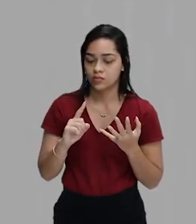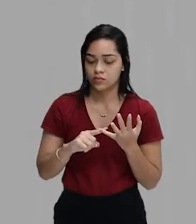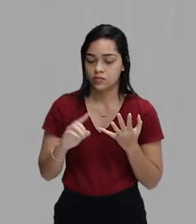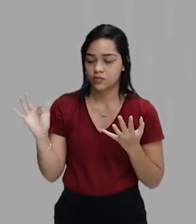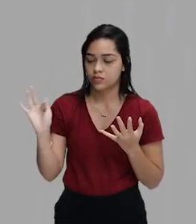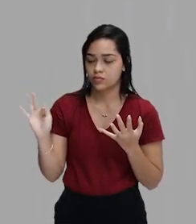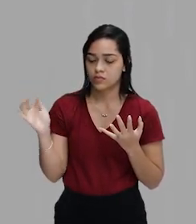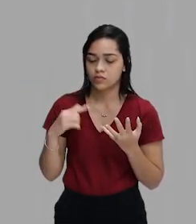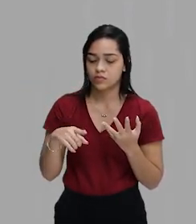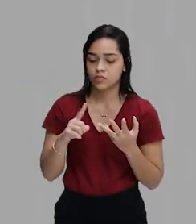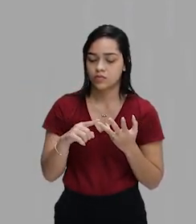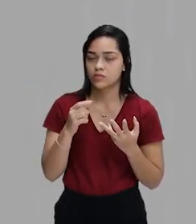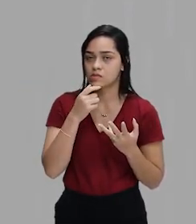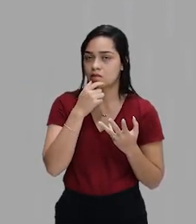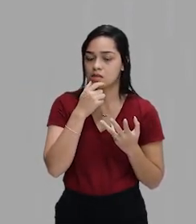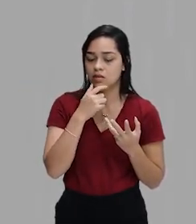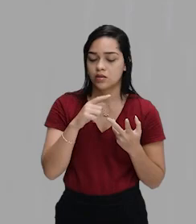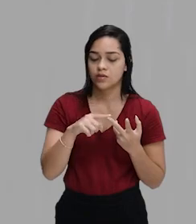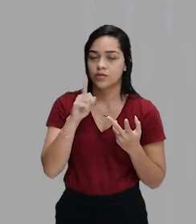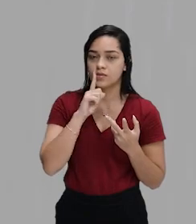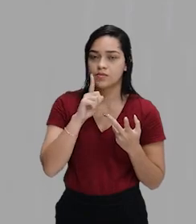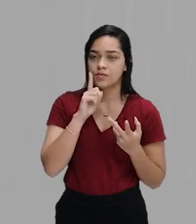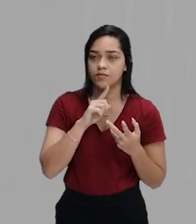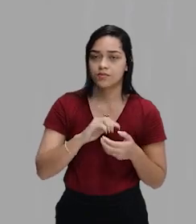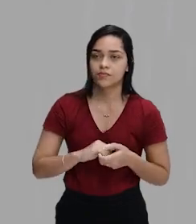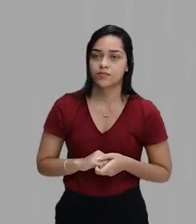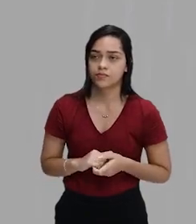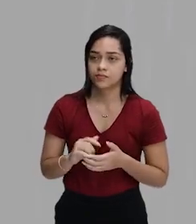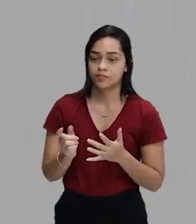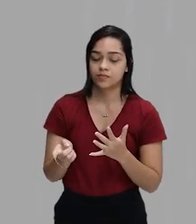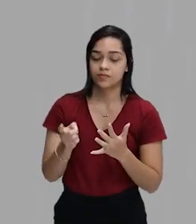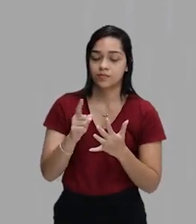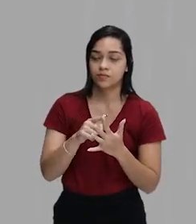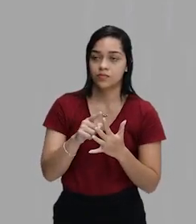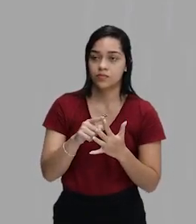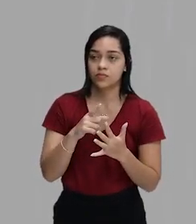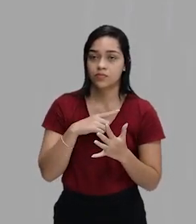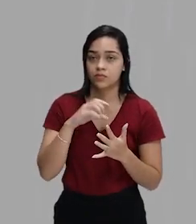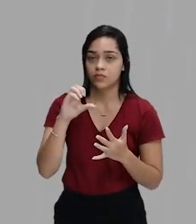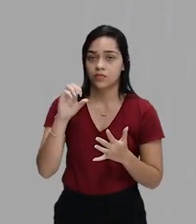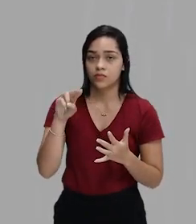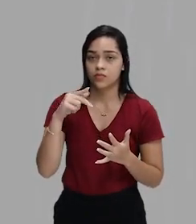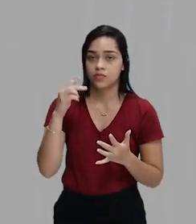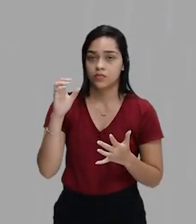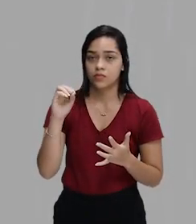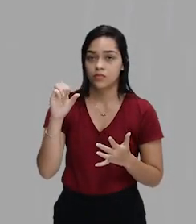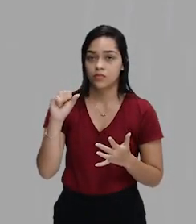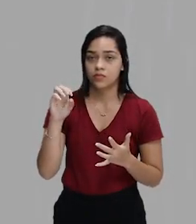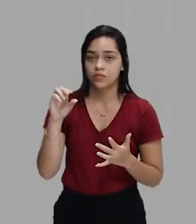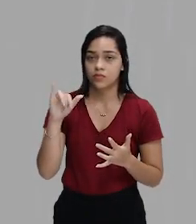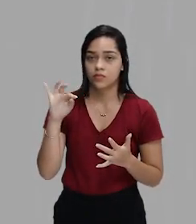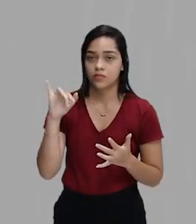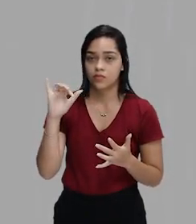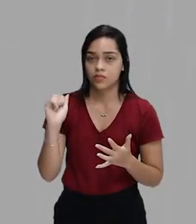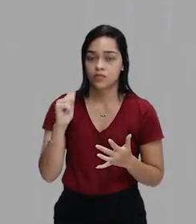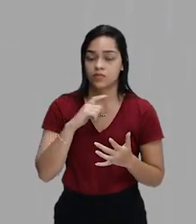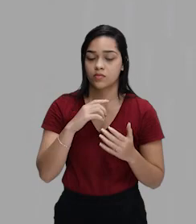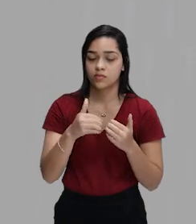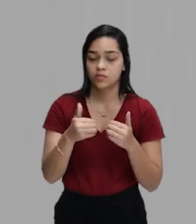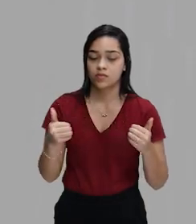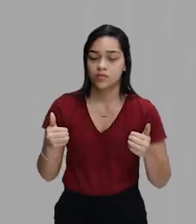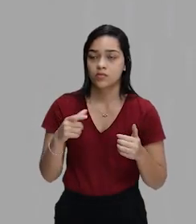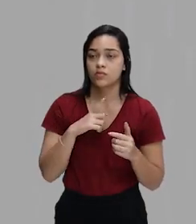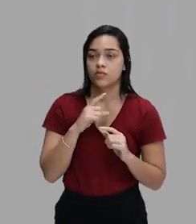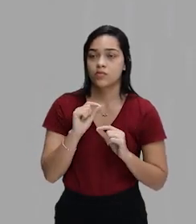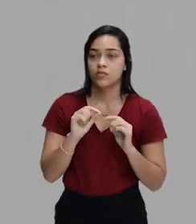França, Inglaterra, Estados Unidos. E da parte oriental, a União Soviética. Mas essa divisão ela